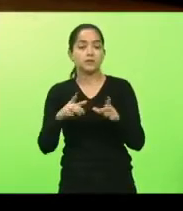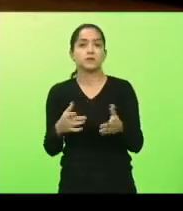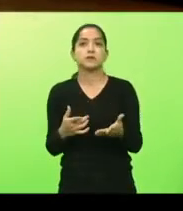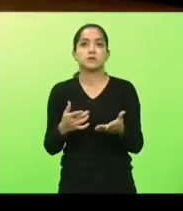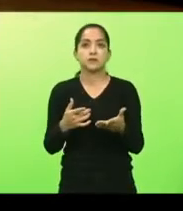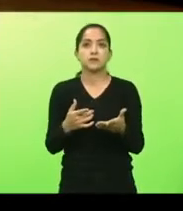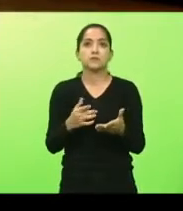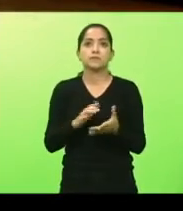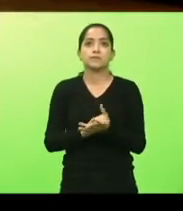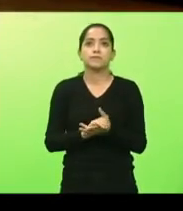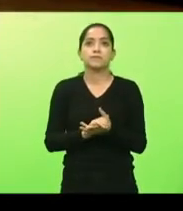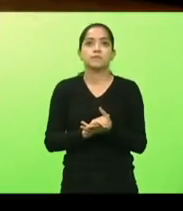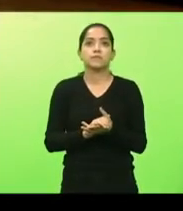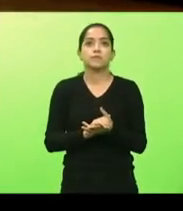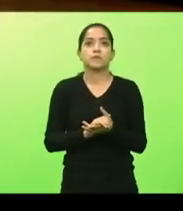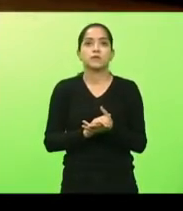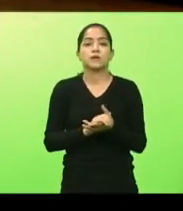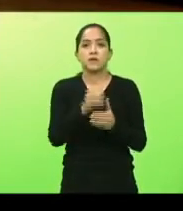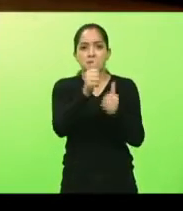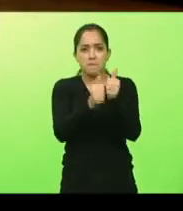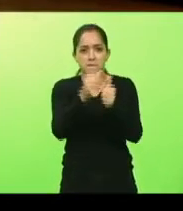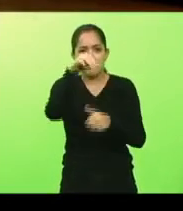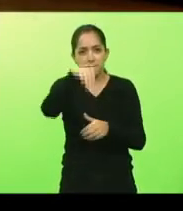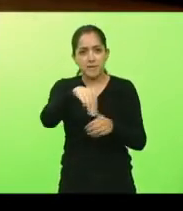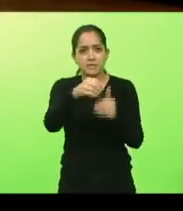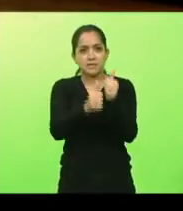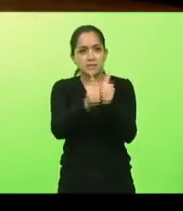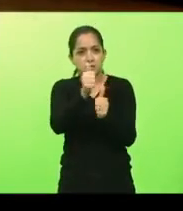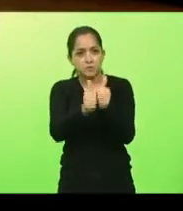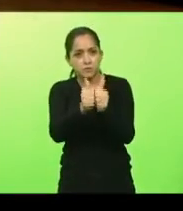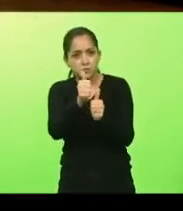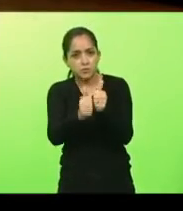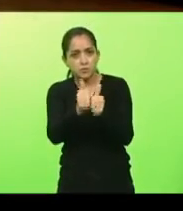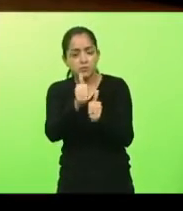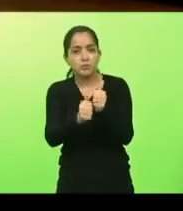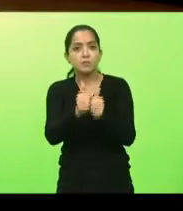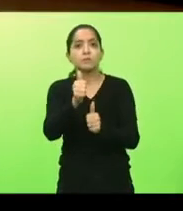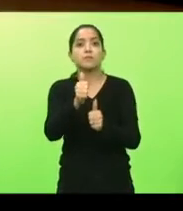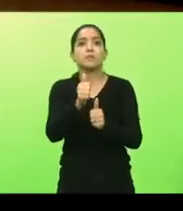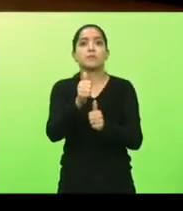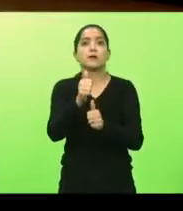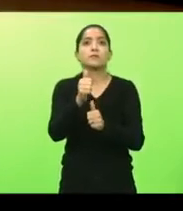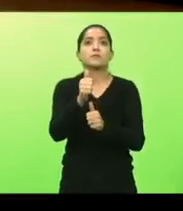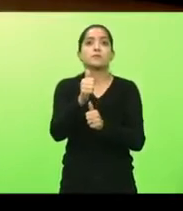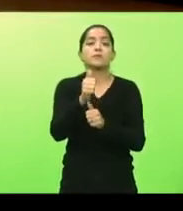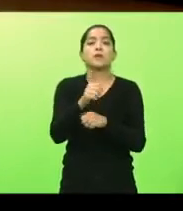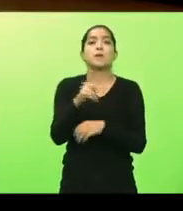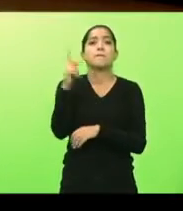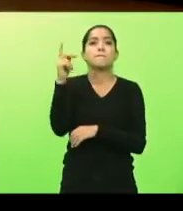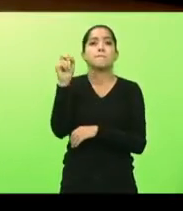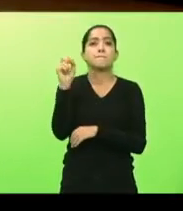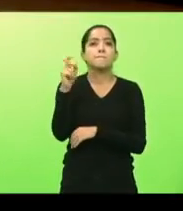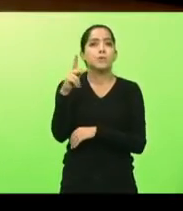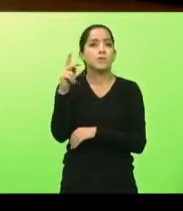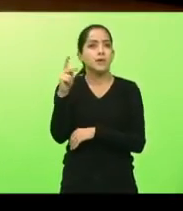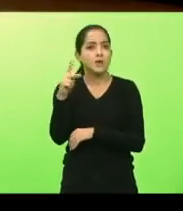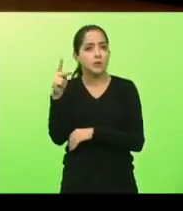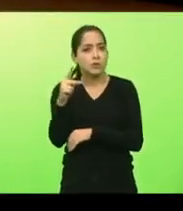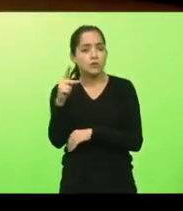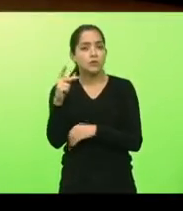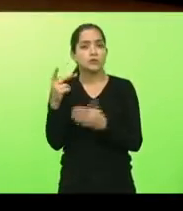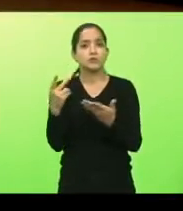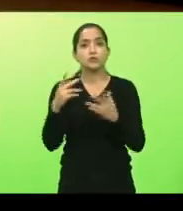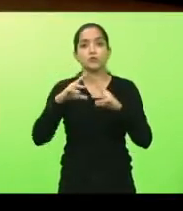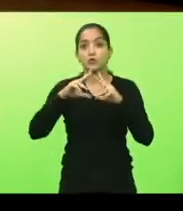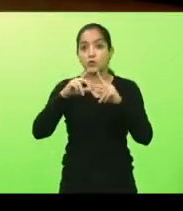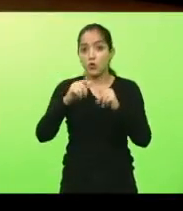Vila Itopava, Massaranduba, região de Pomerode, todas as nossas rodovias necessitando de manutenção,